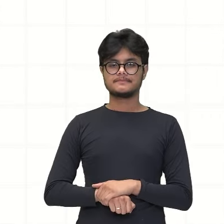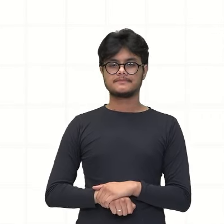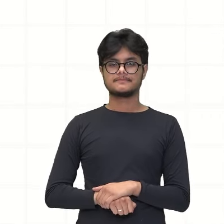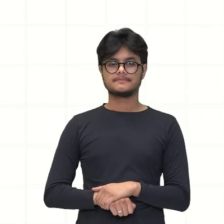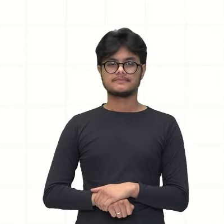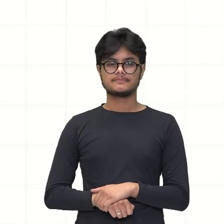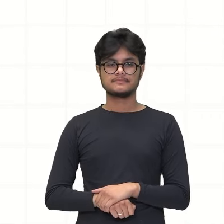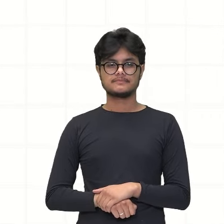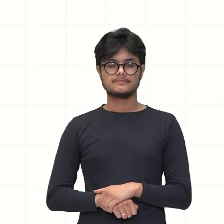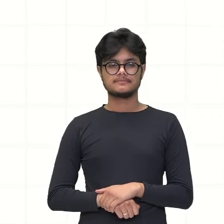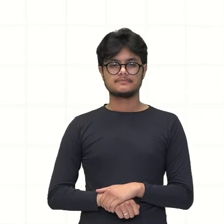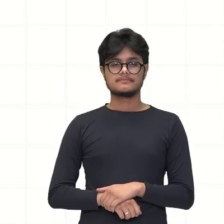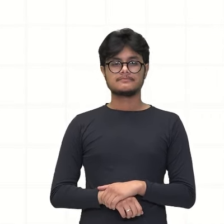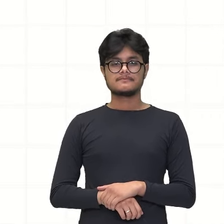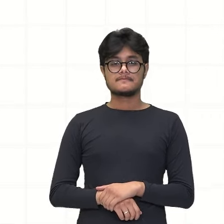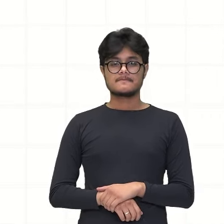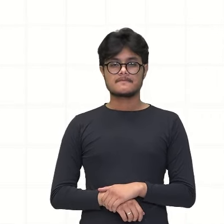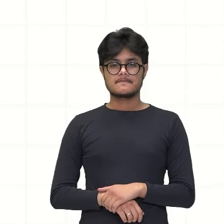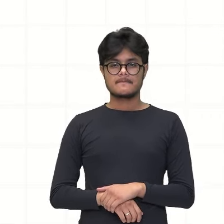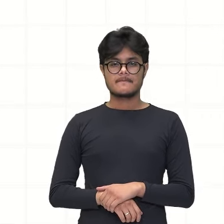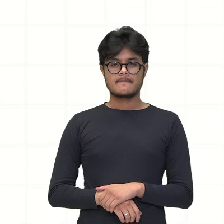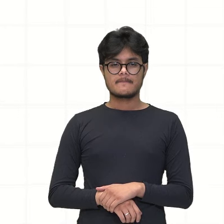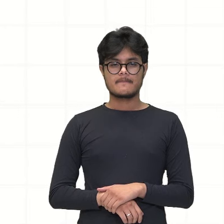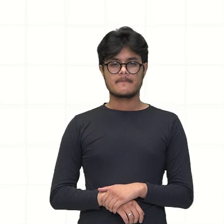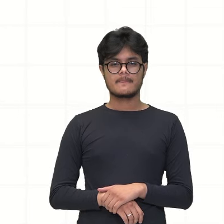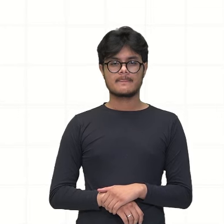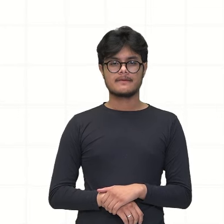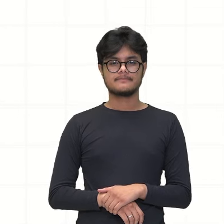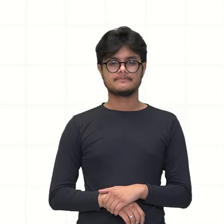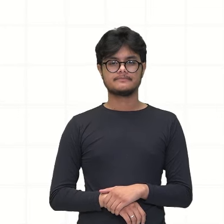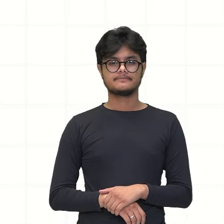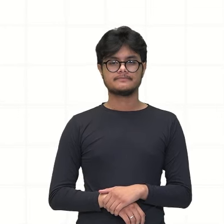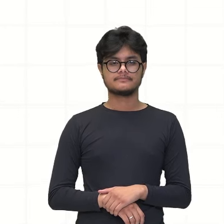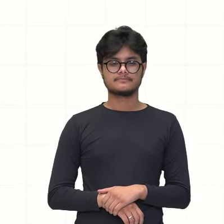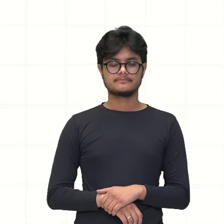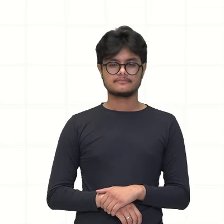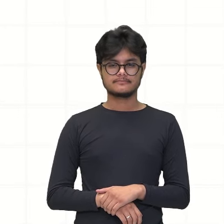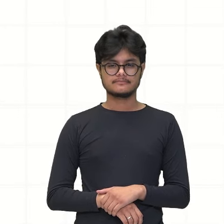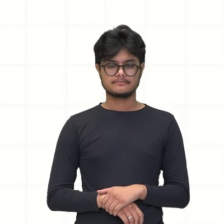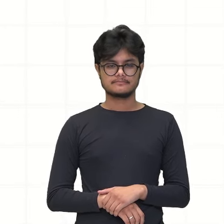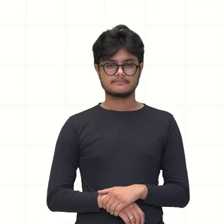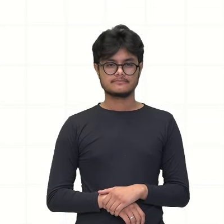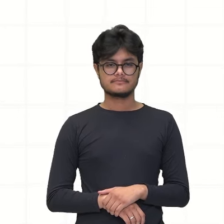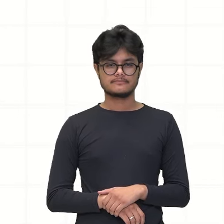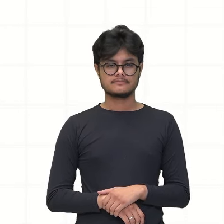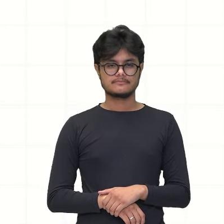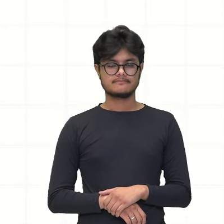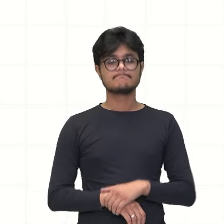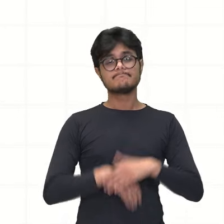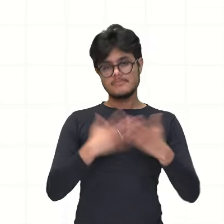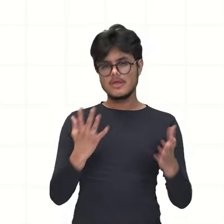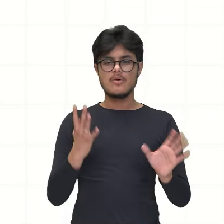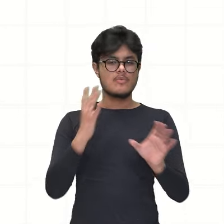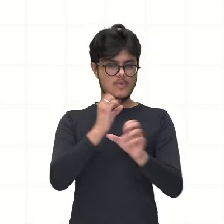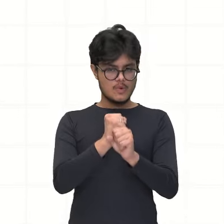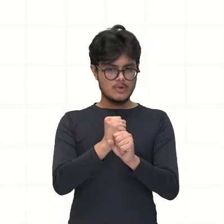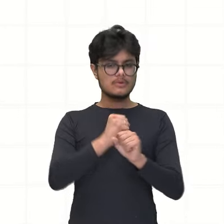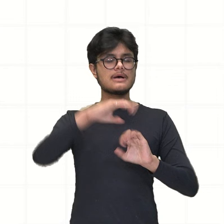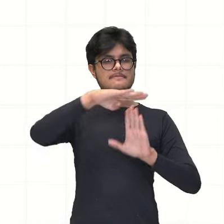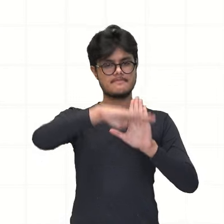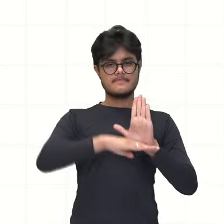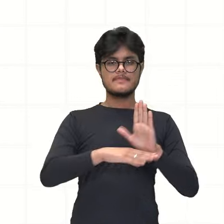Então, o nosso primeiro passo, né, para calcular o percentual de desconto empregado na compra pelo